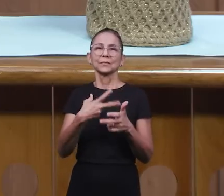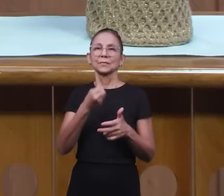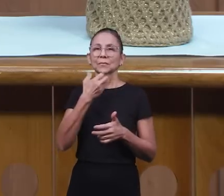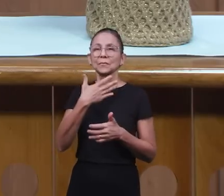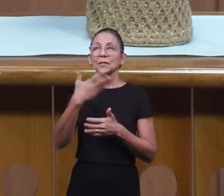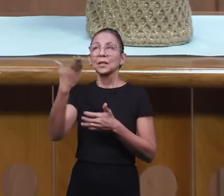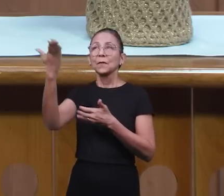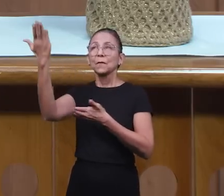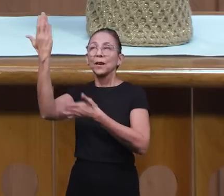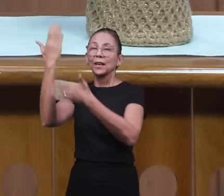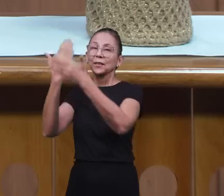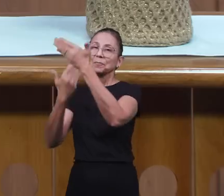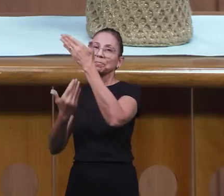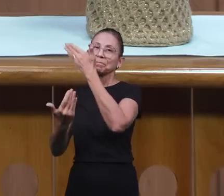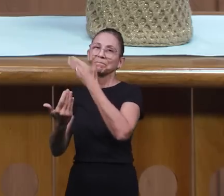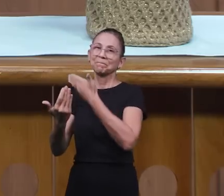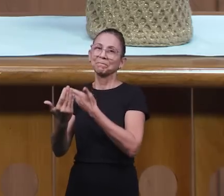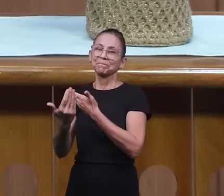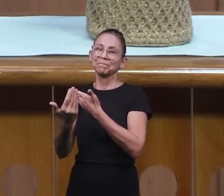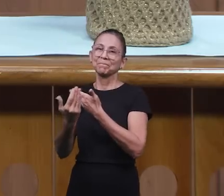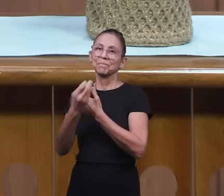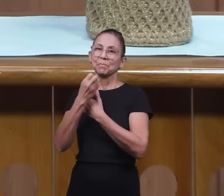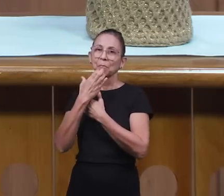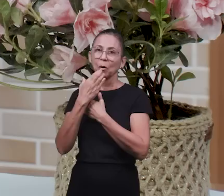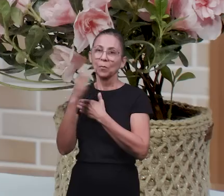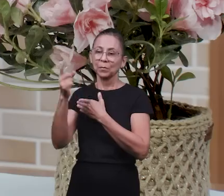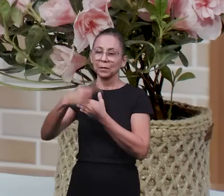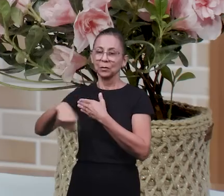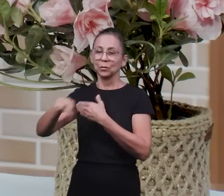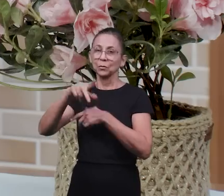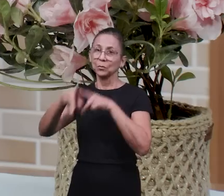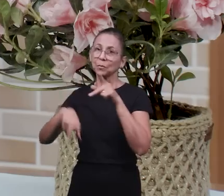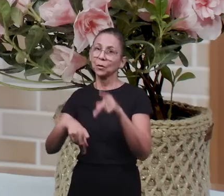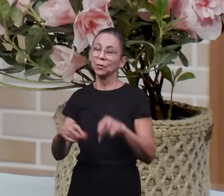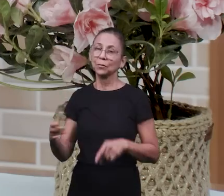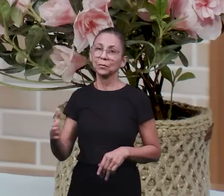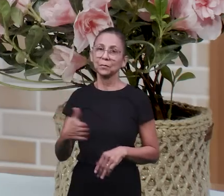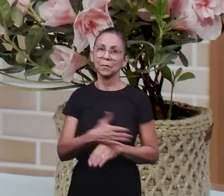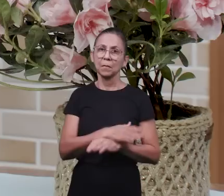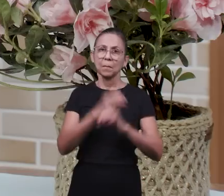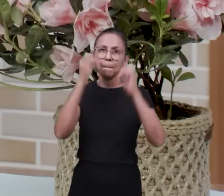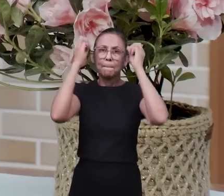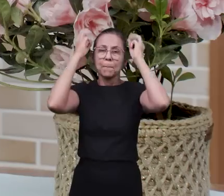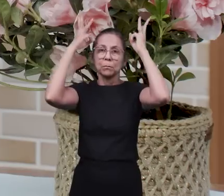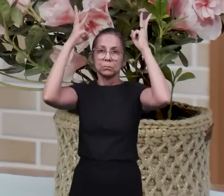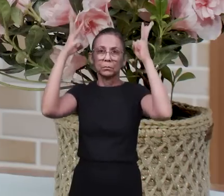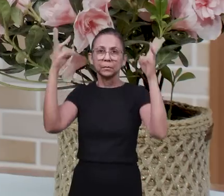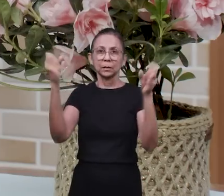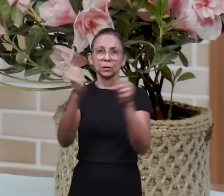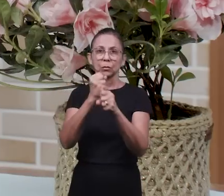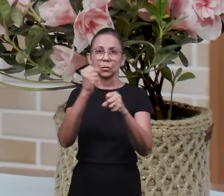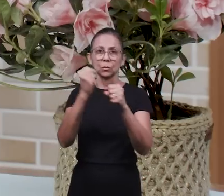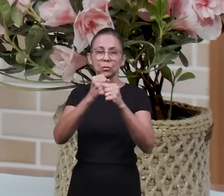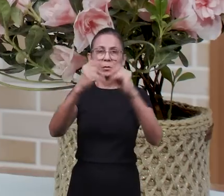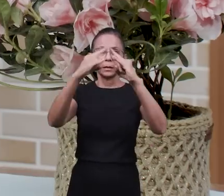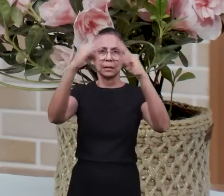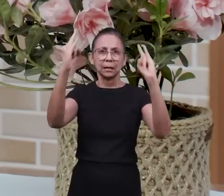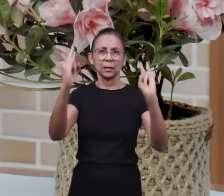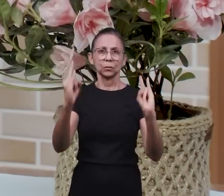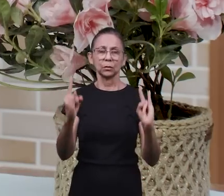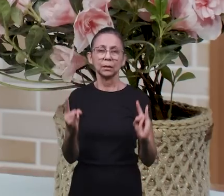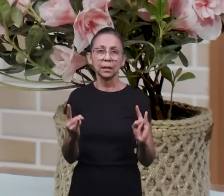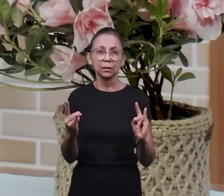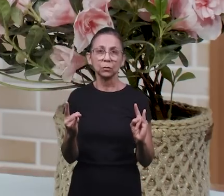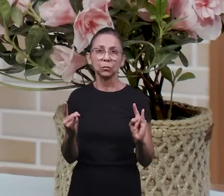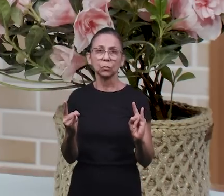Deus. E o que vem de Deus é bom para todo o povo. Moisés, para construir o tabernáculo, atendeu a todas